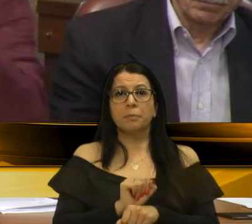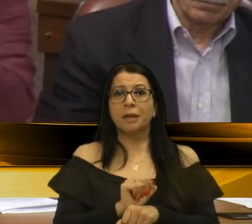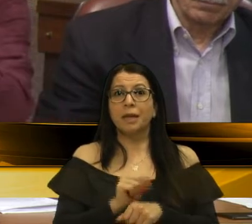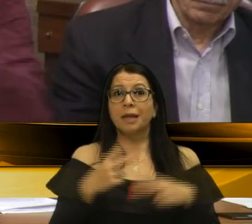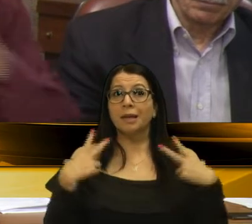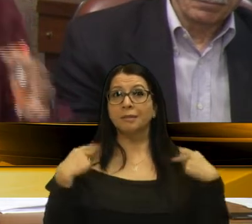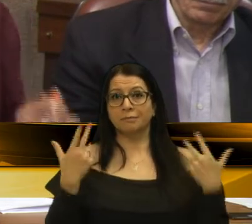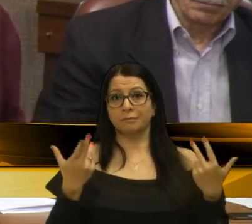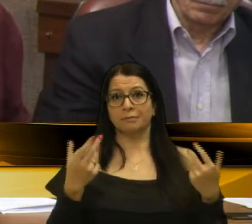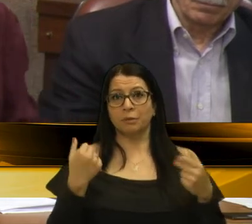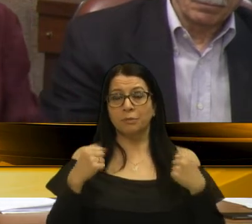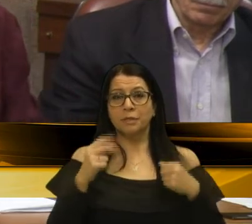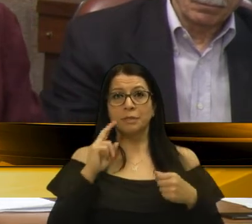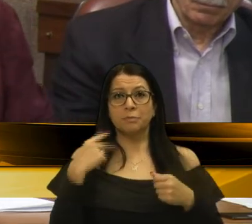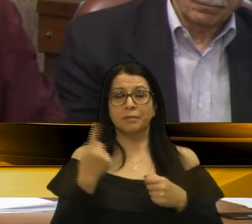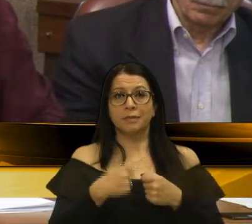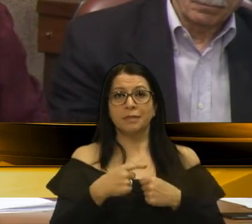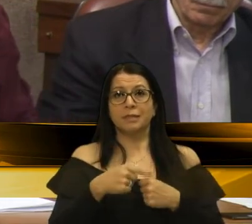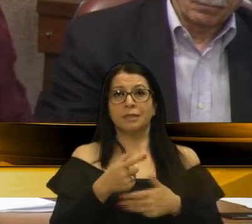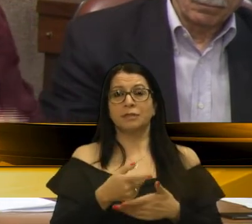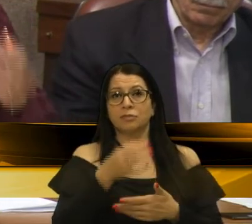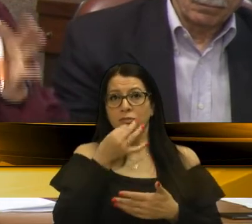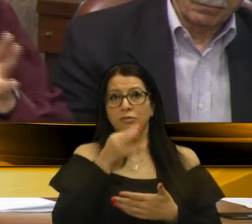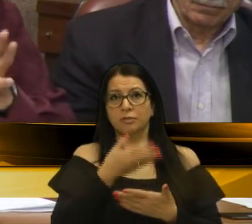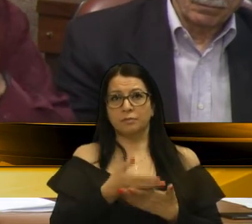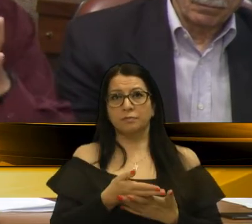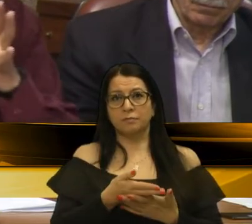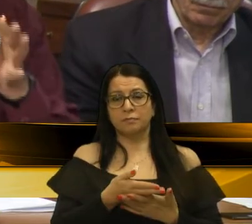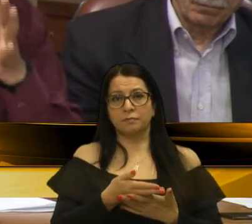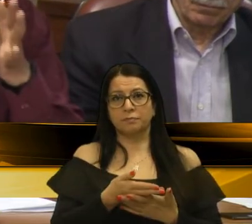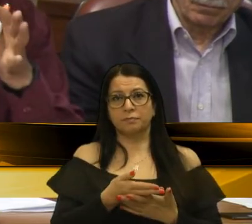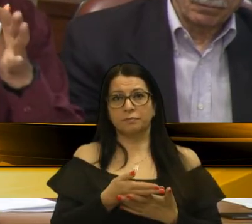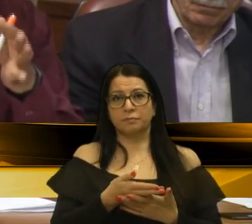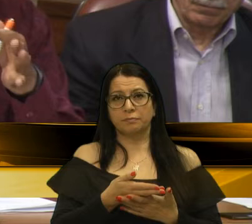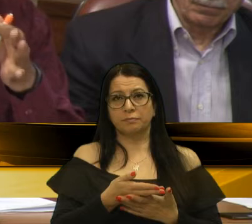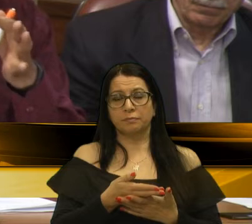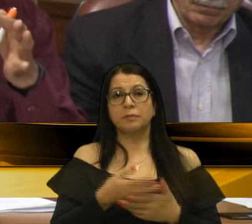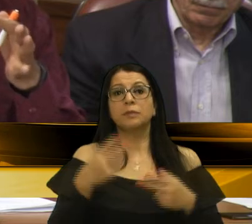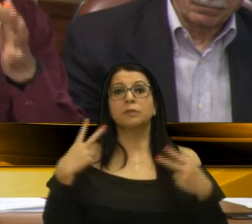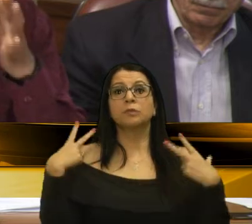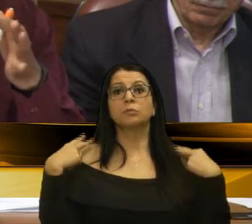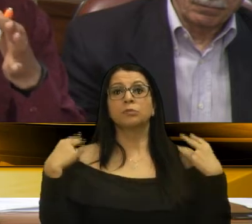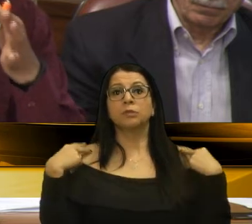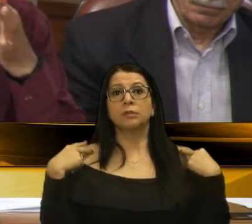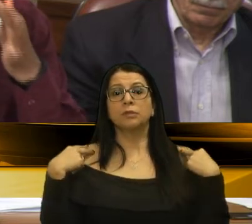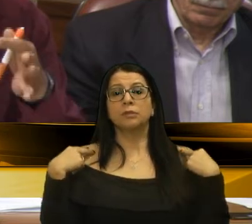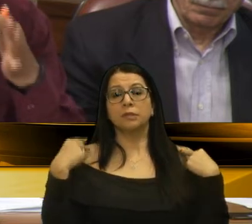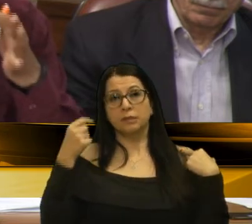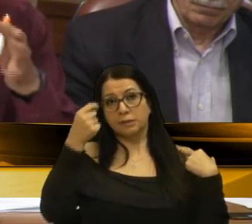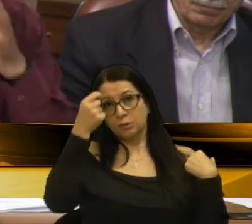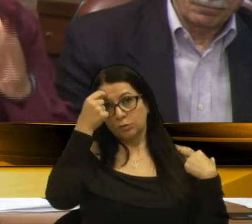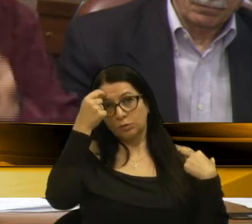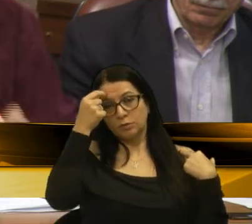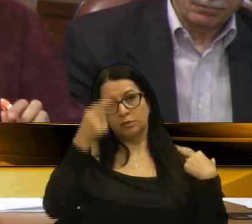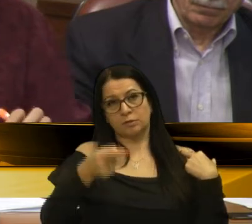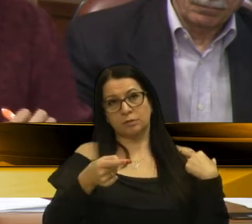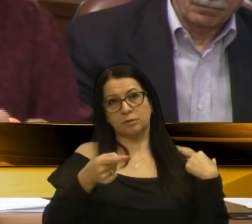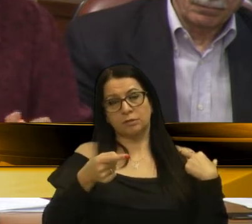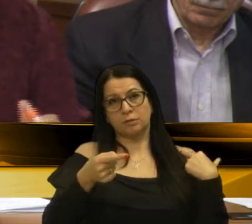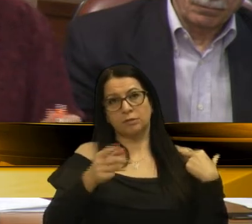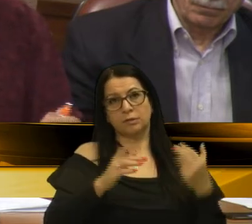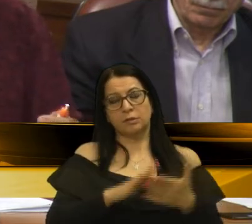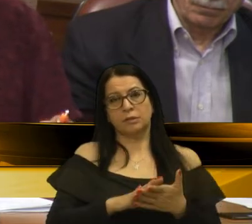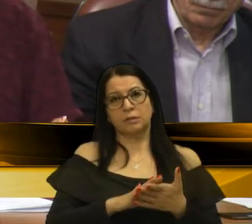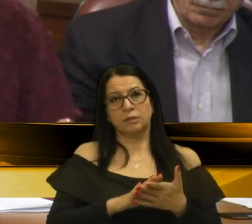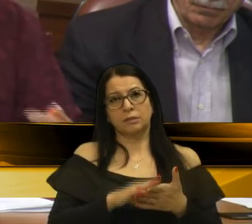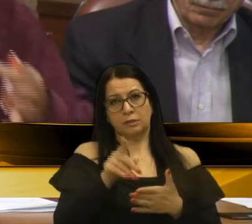nós precisamos aqui na cidade de Caxias do Sul, que os motoristas se conscientizem nessa